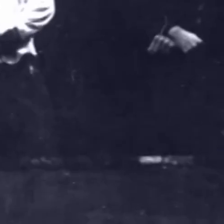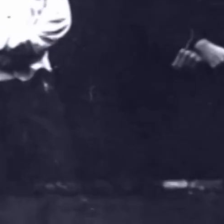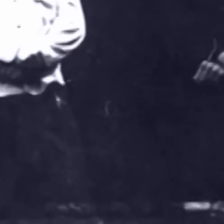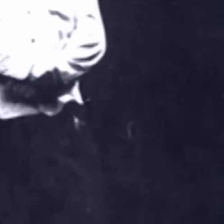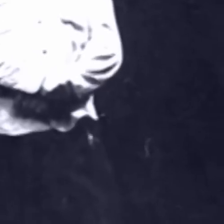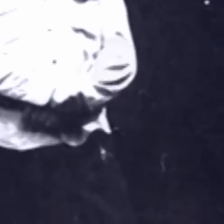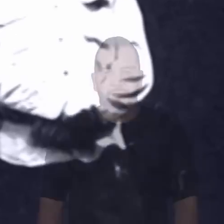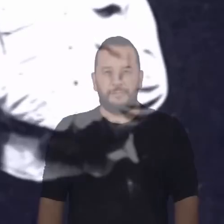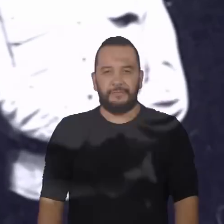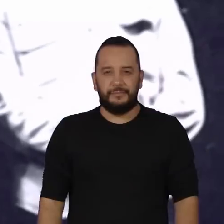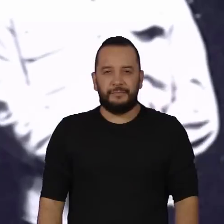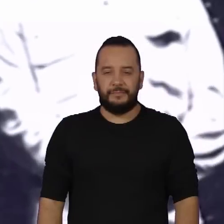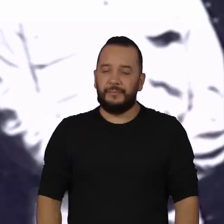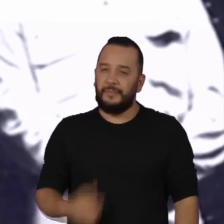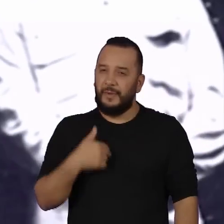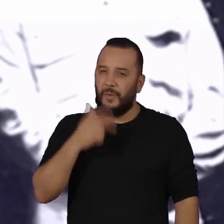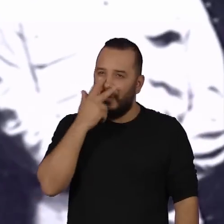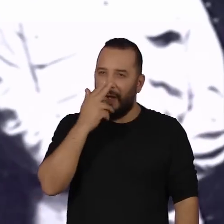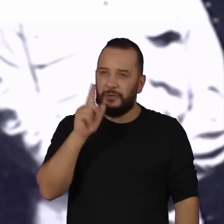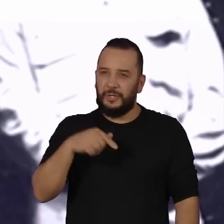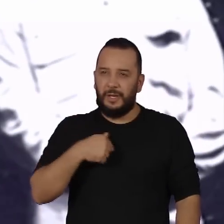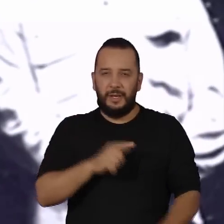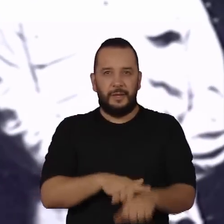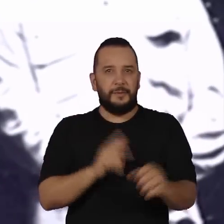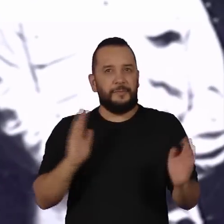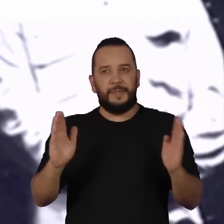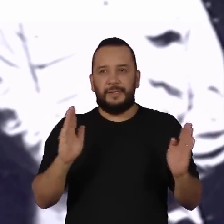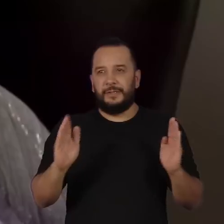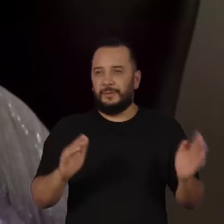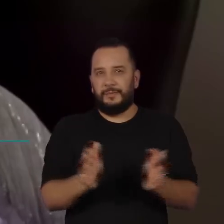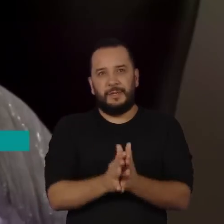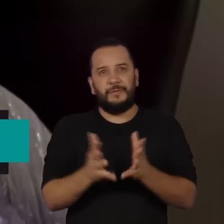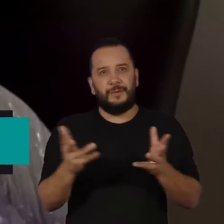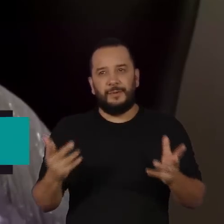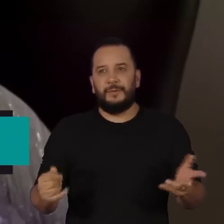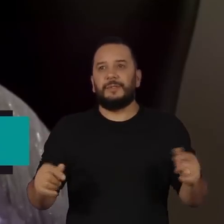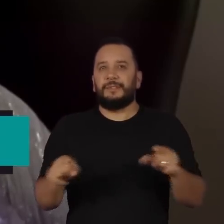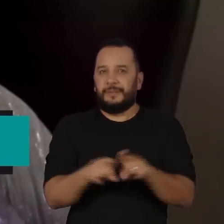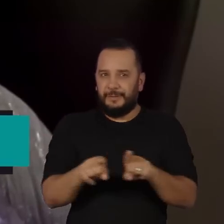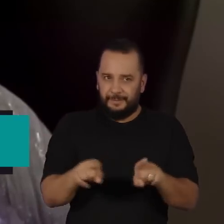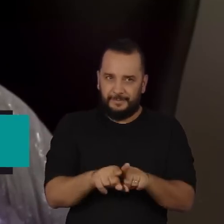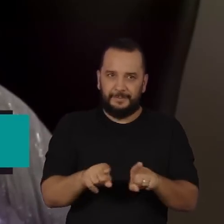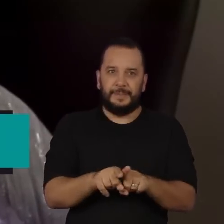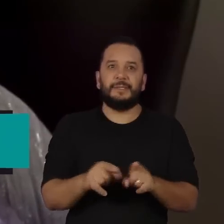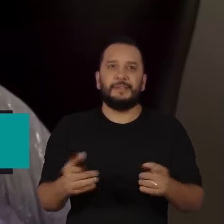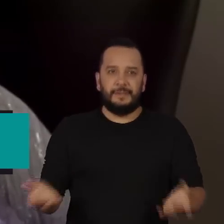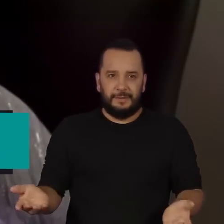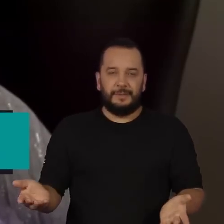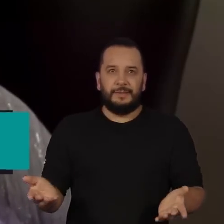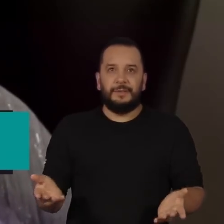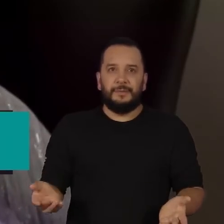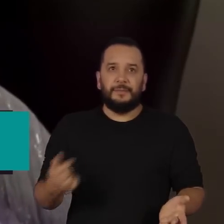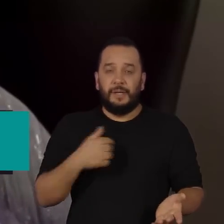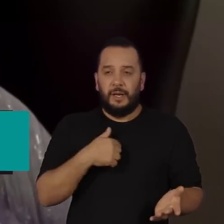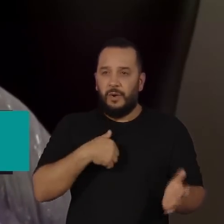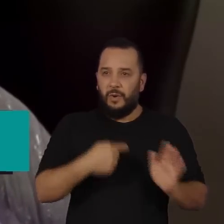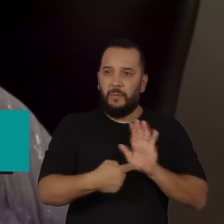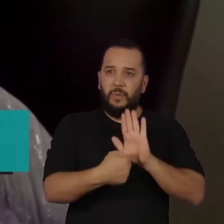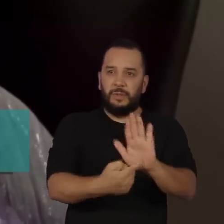Eu acho que foi um período extraordinário também para eu me revelar a mim